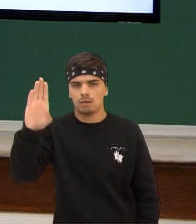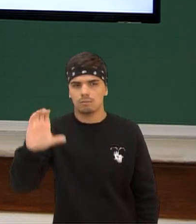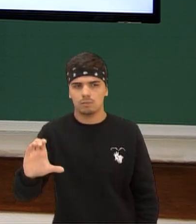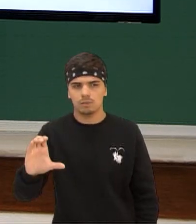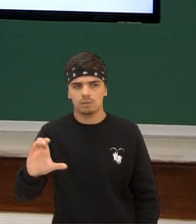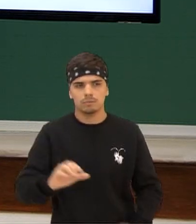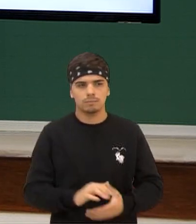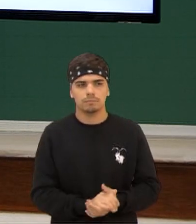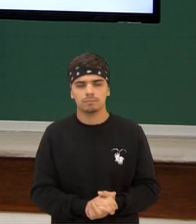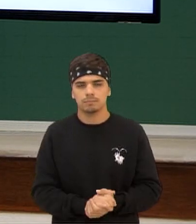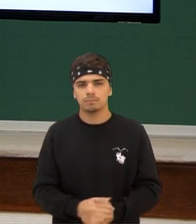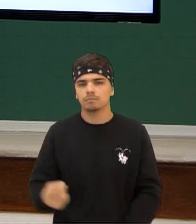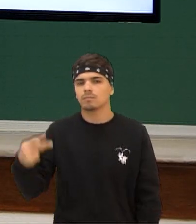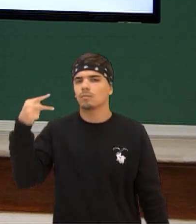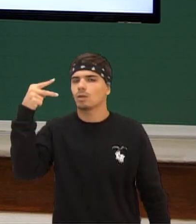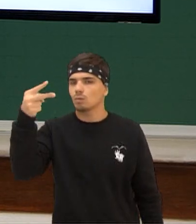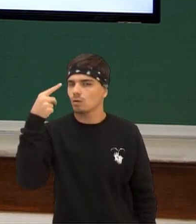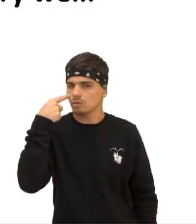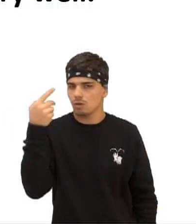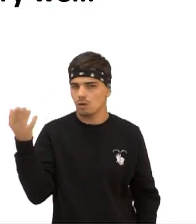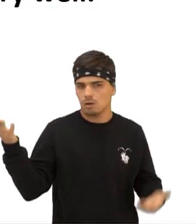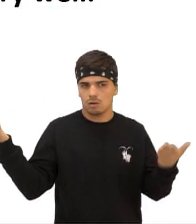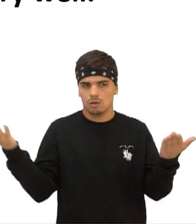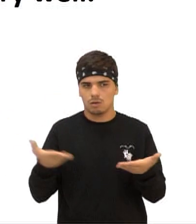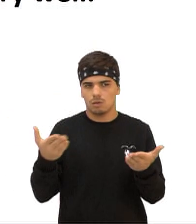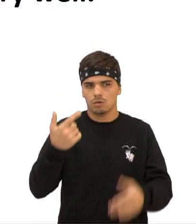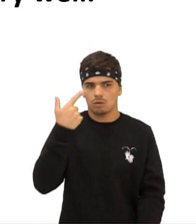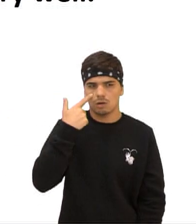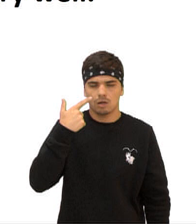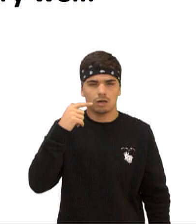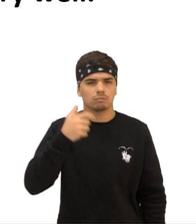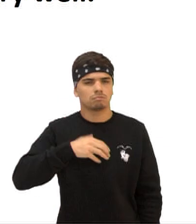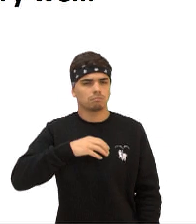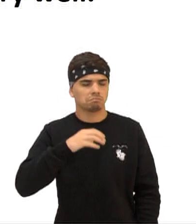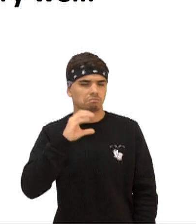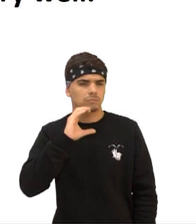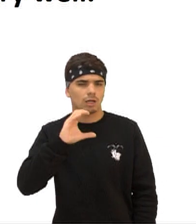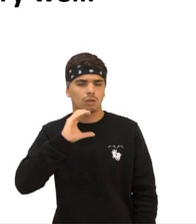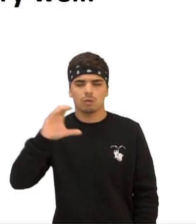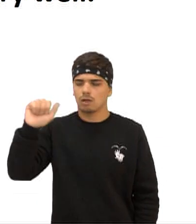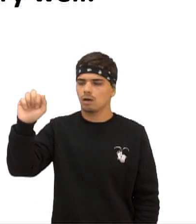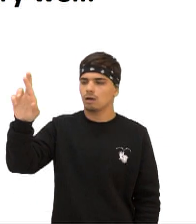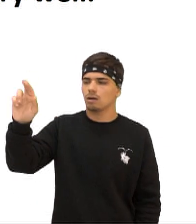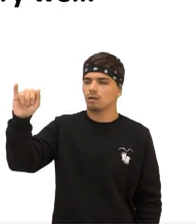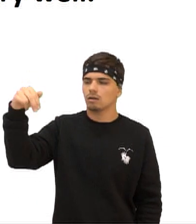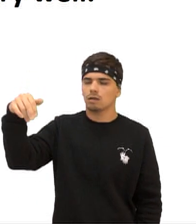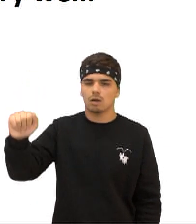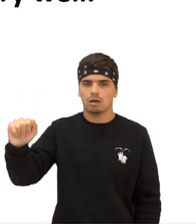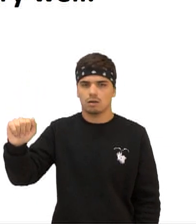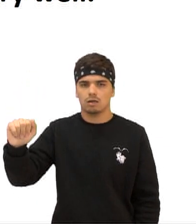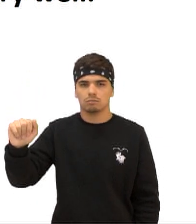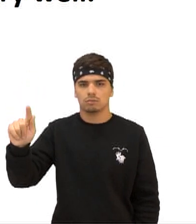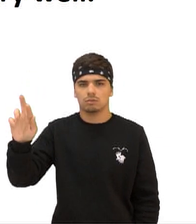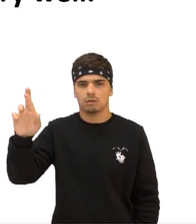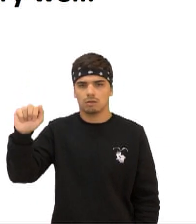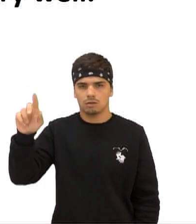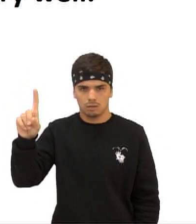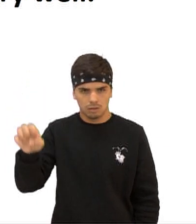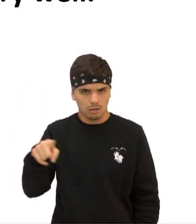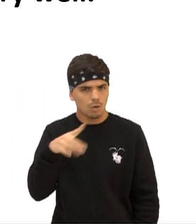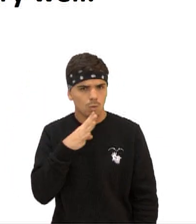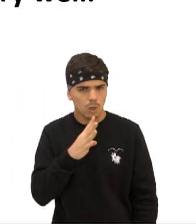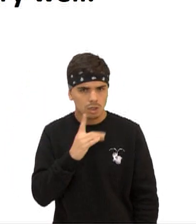B ou letra c e o número dois Ariana Grande conhece ele a cantora dizes Ariana Grande